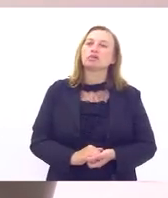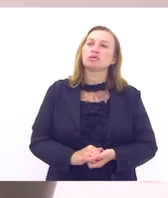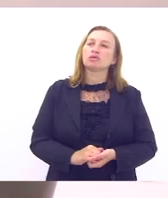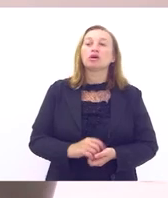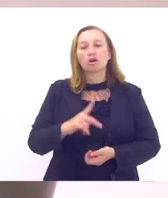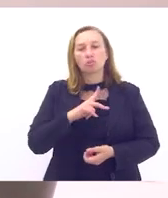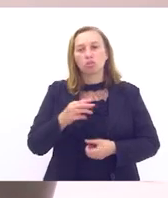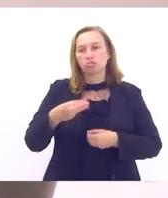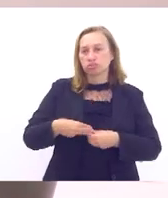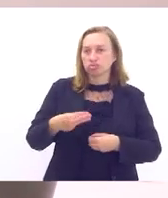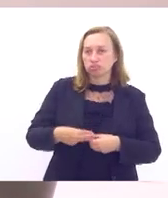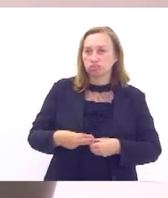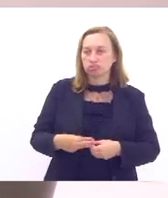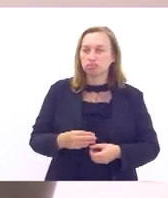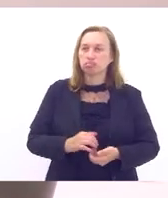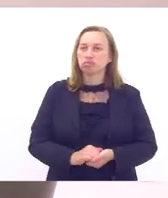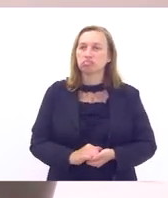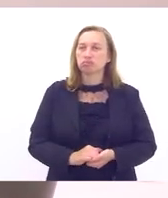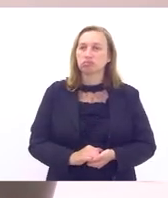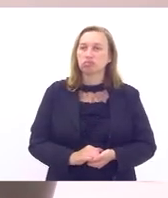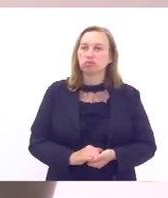próprio município com as suas